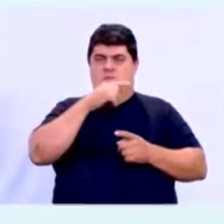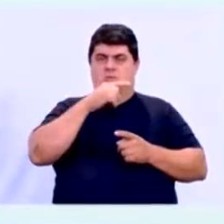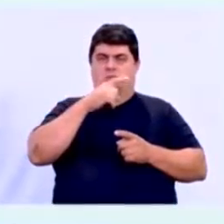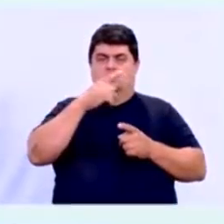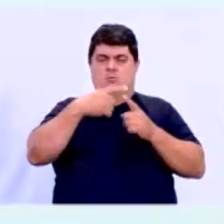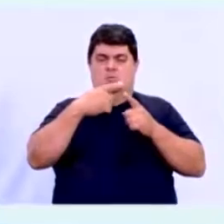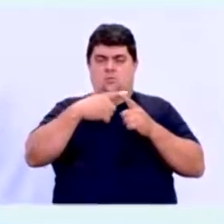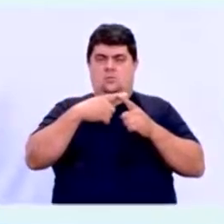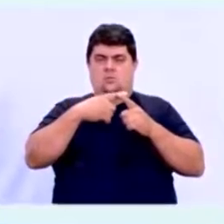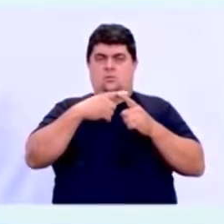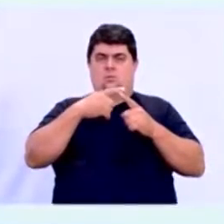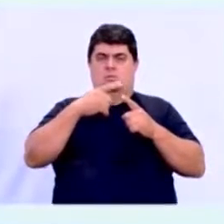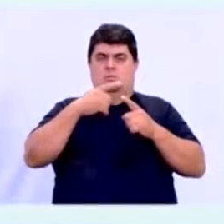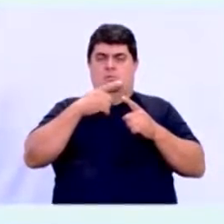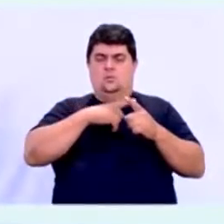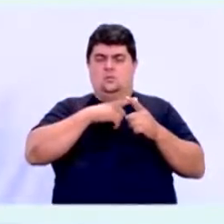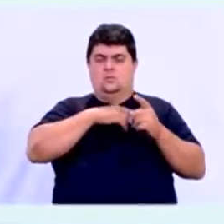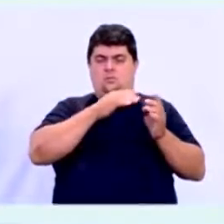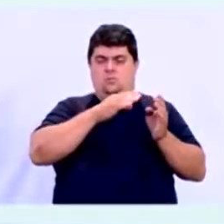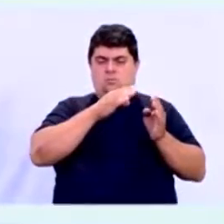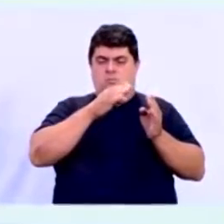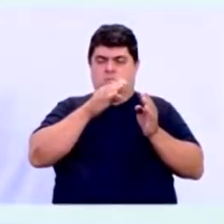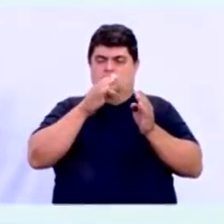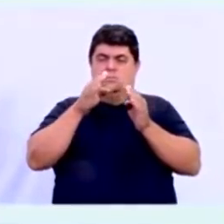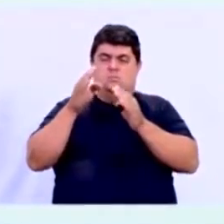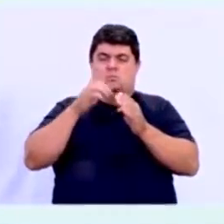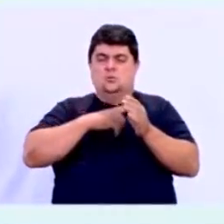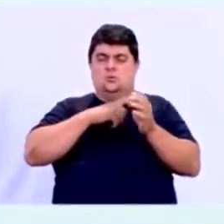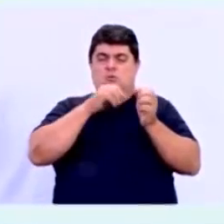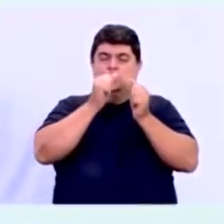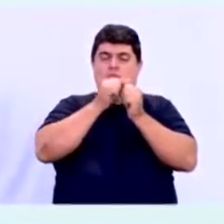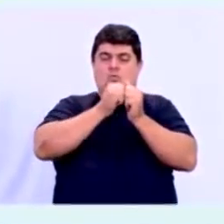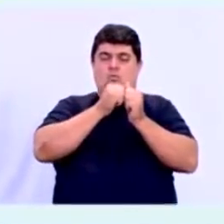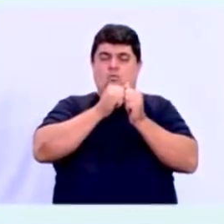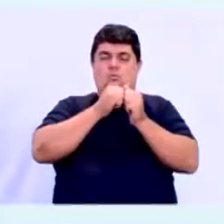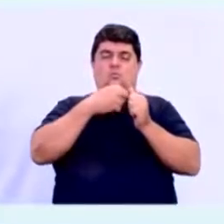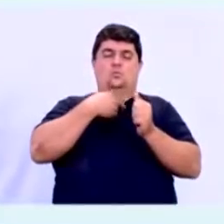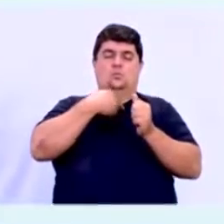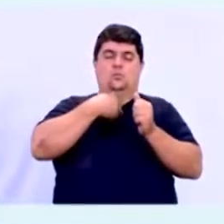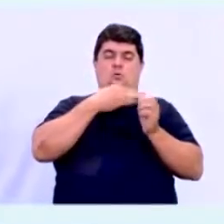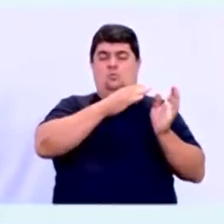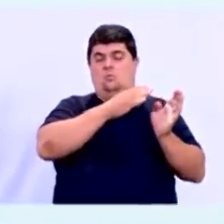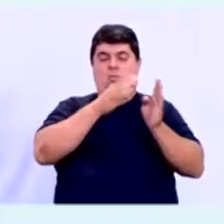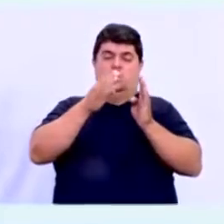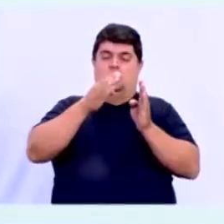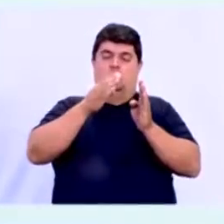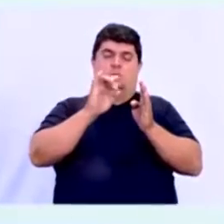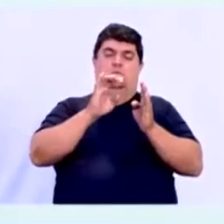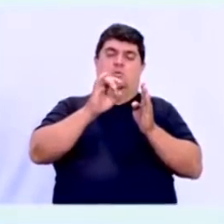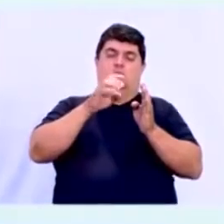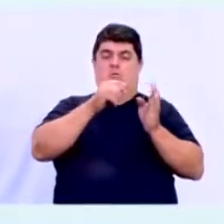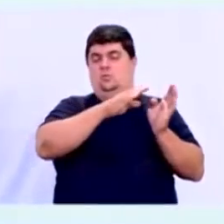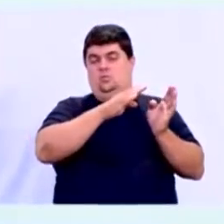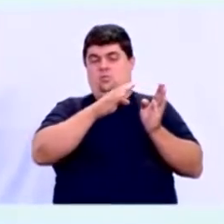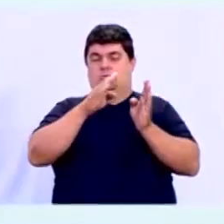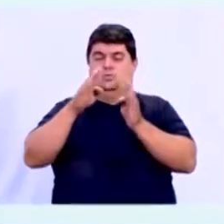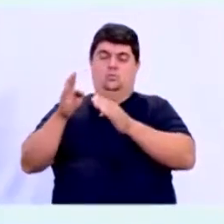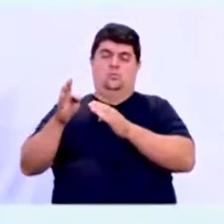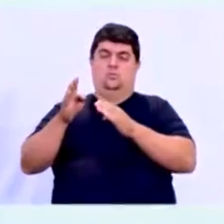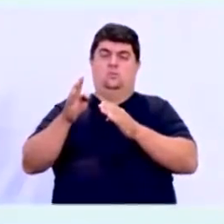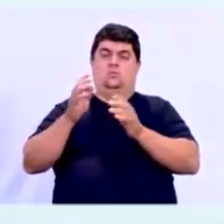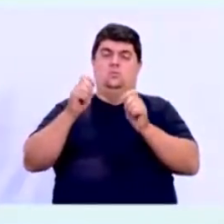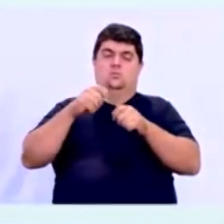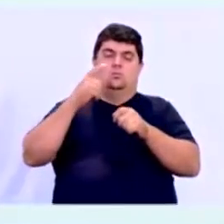a sua atuação ela tem que estar relacionada também à atuação do concorrente, né? Então, tentar minimizar aí as